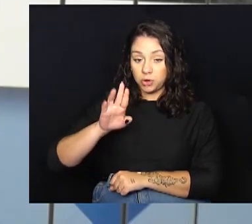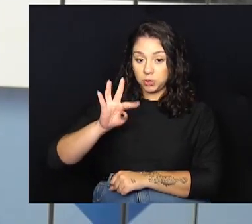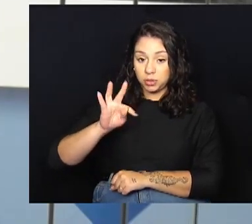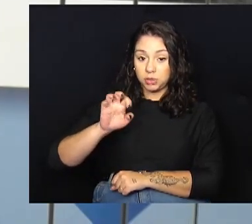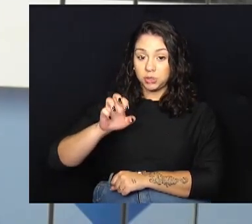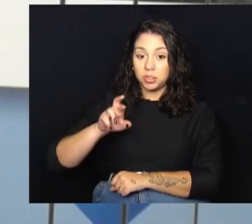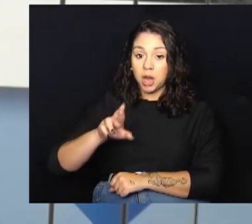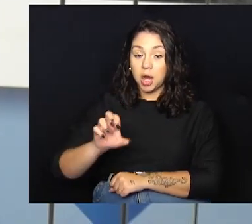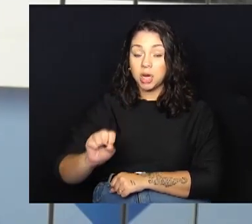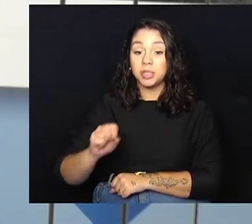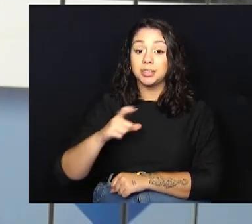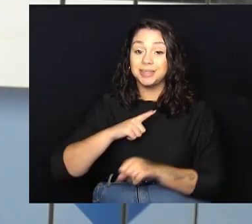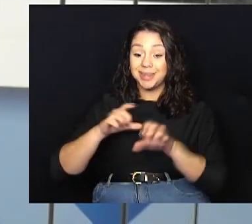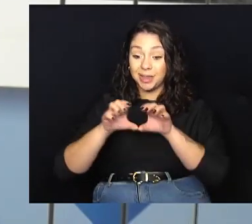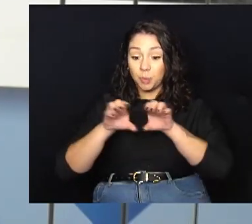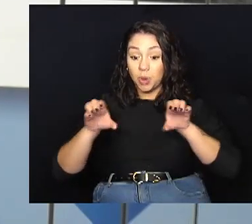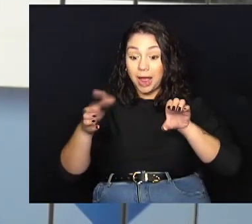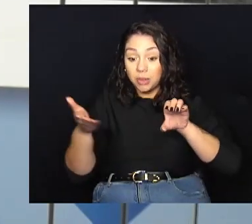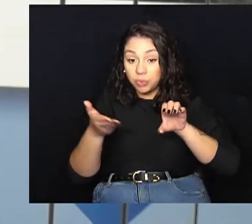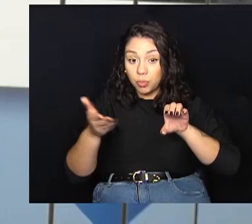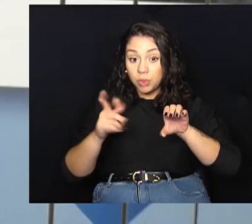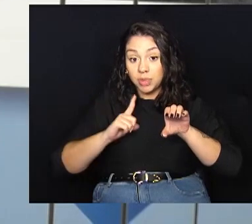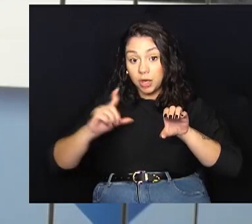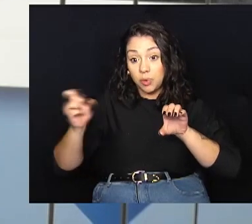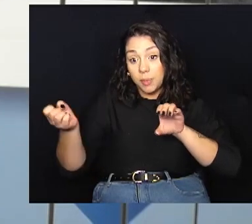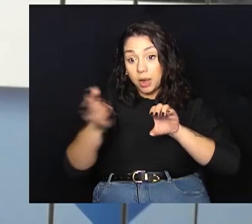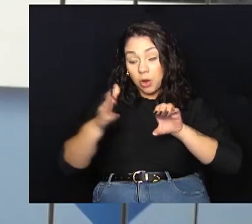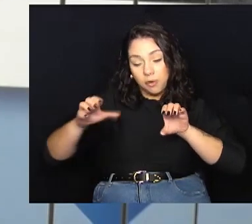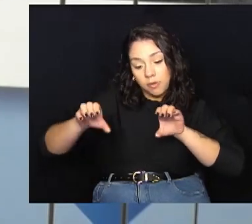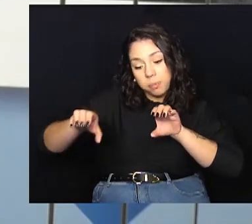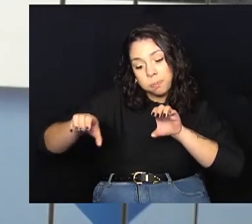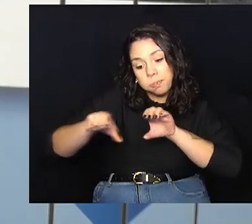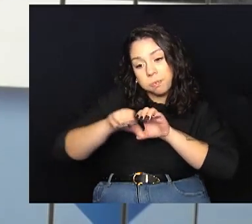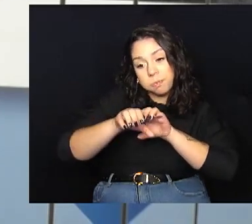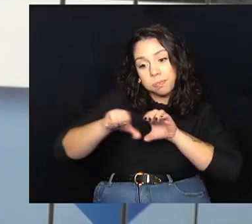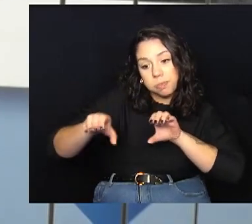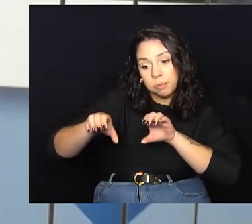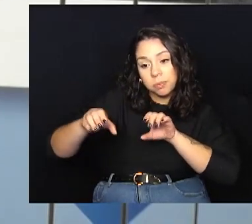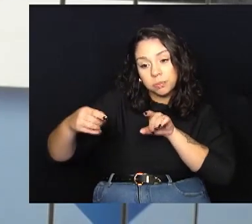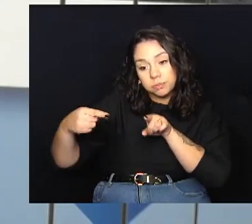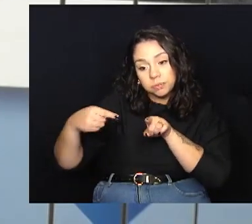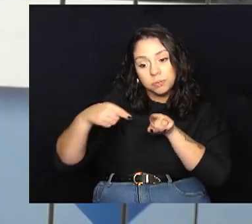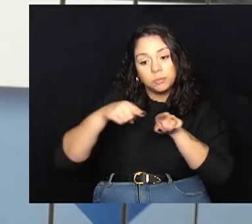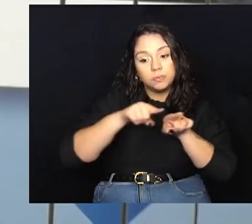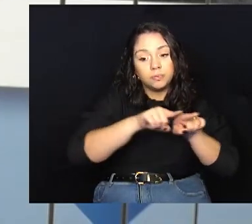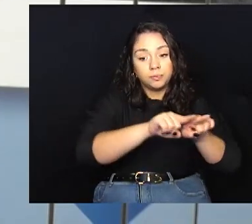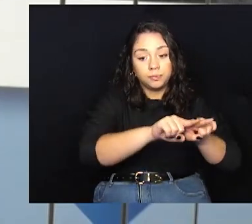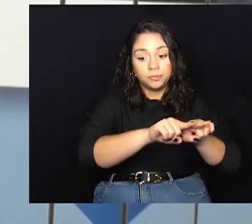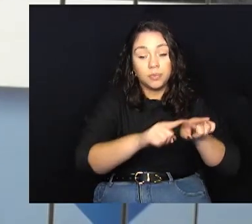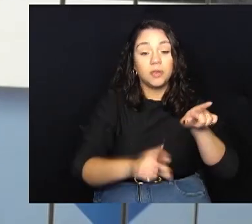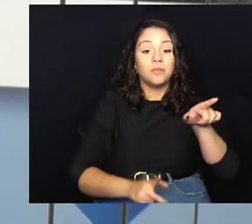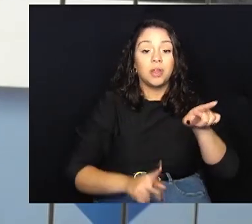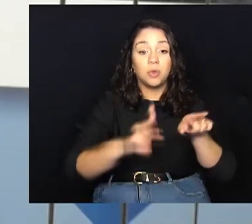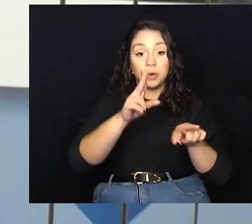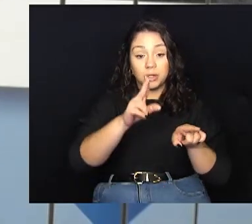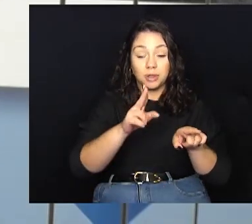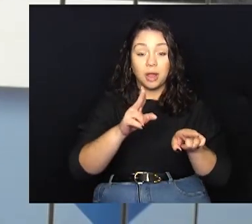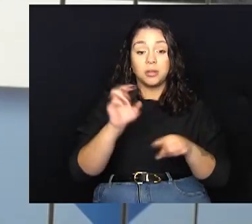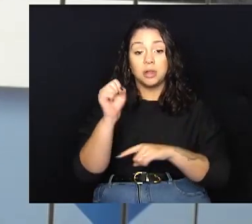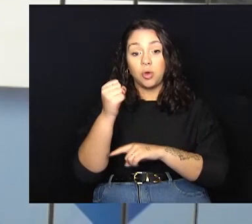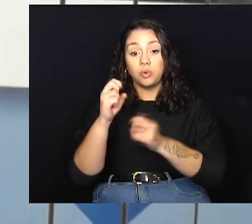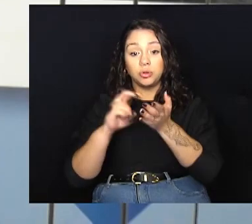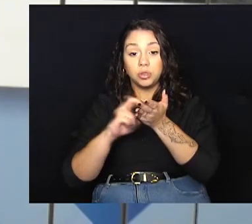é usada como guia para instalação de uma nova E para isso vai interromper o fornecimento das 8 horas da manhã